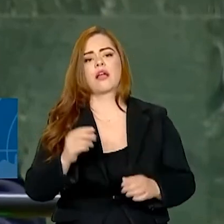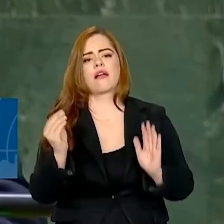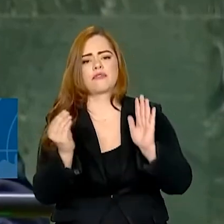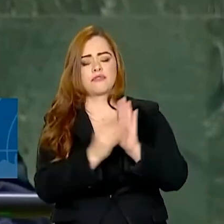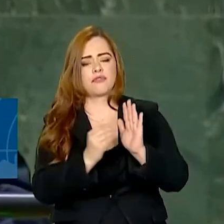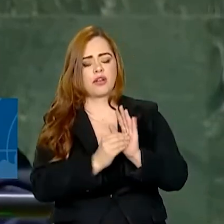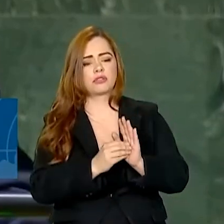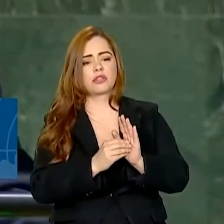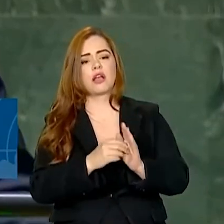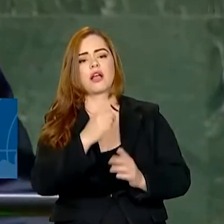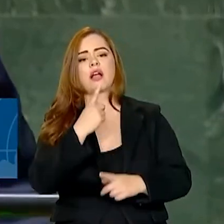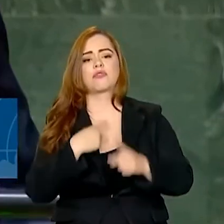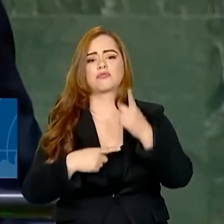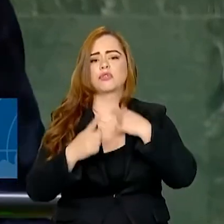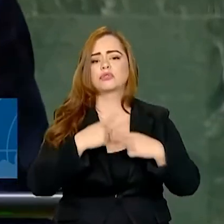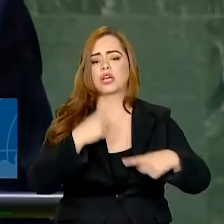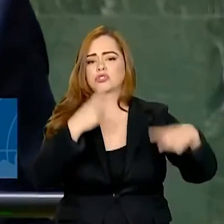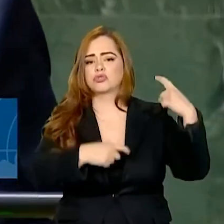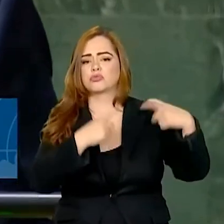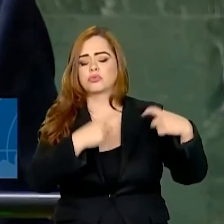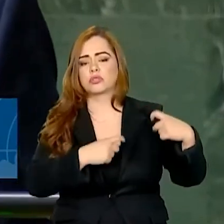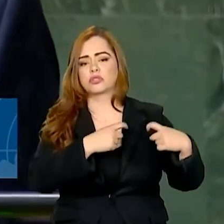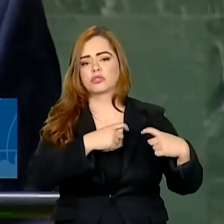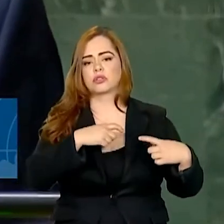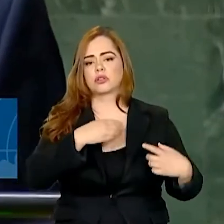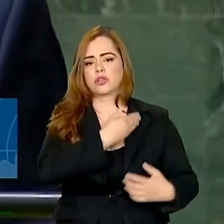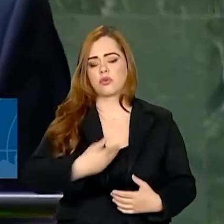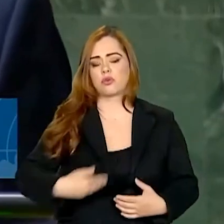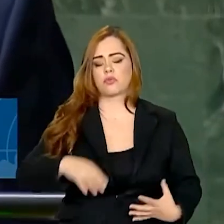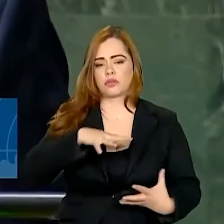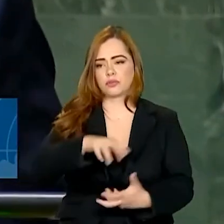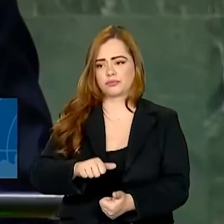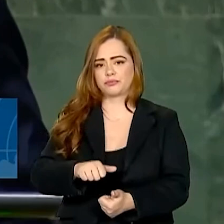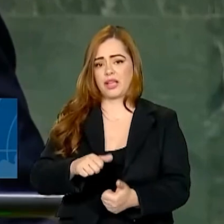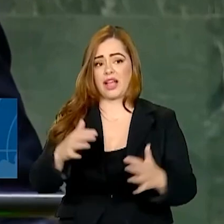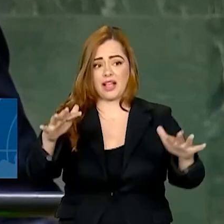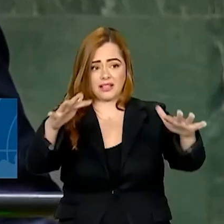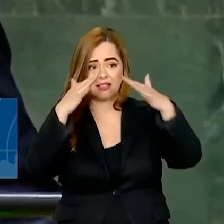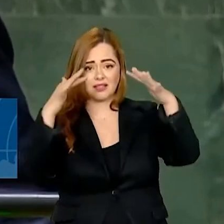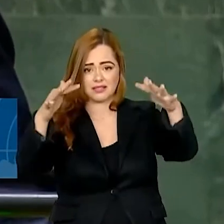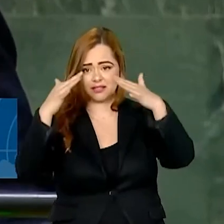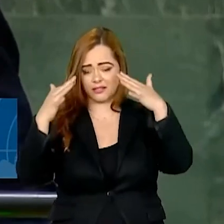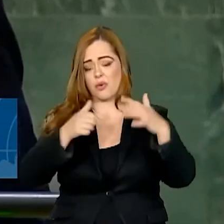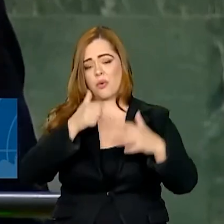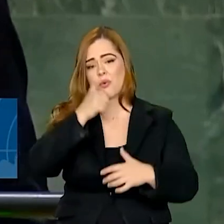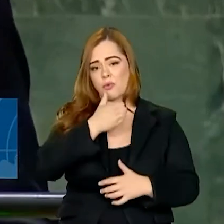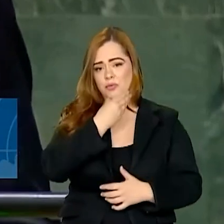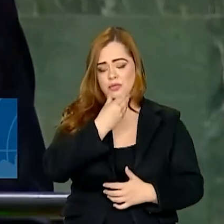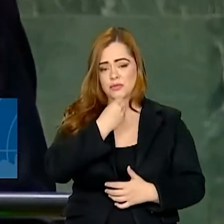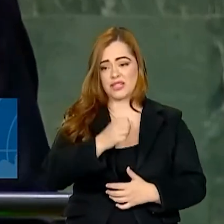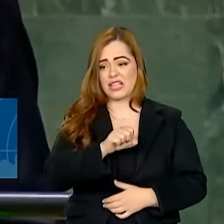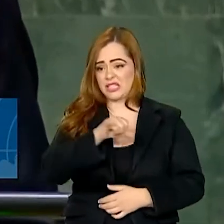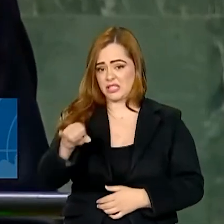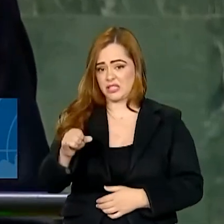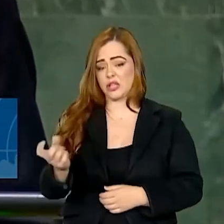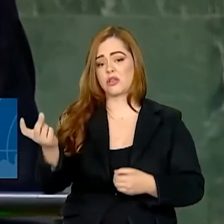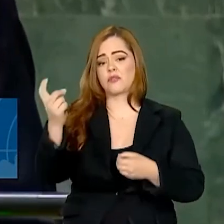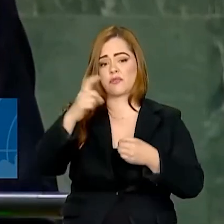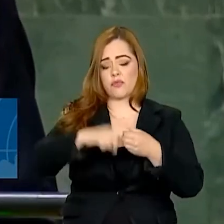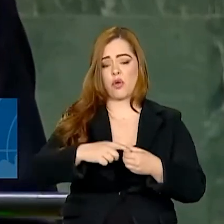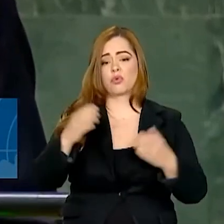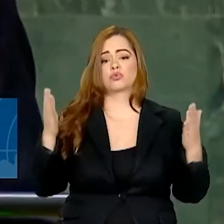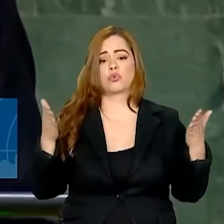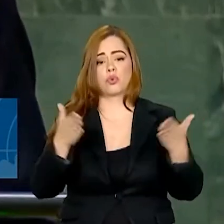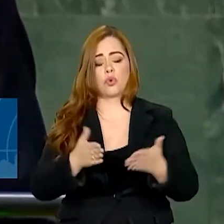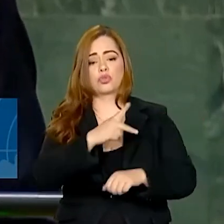daqueles que governam o mundo. Senhoras e senhores, se hoje eu retorno na honrosa condição